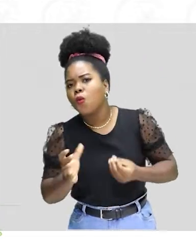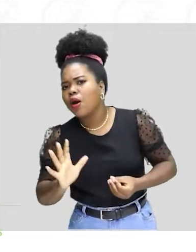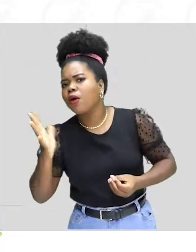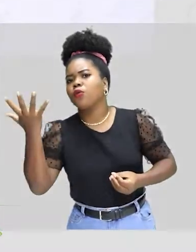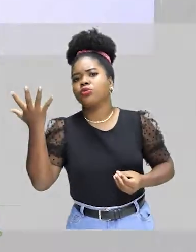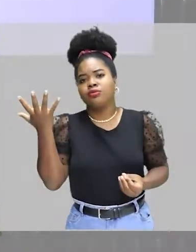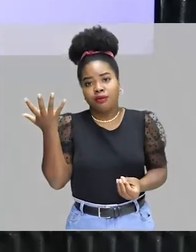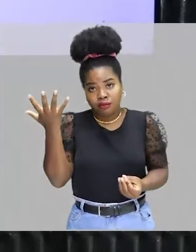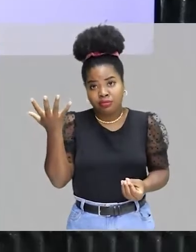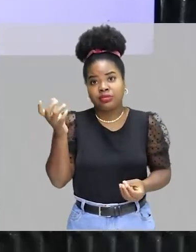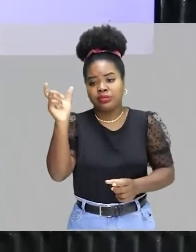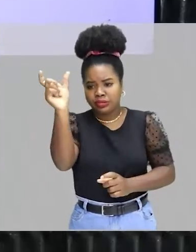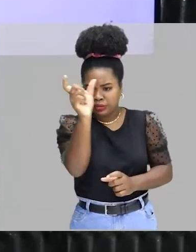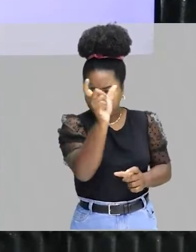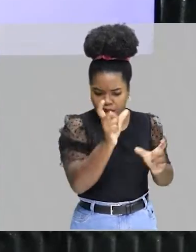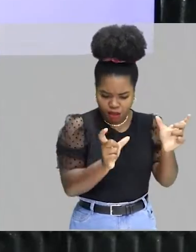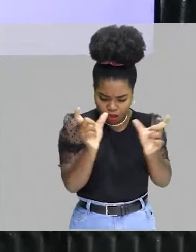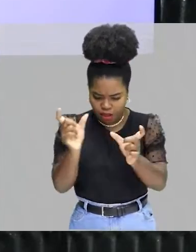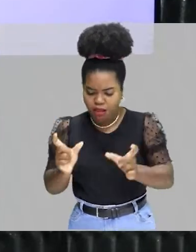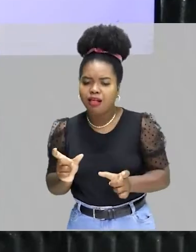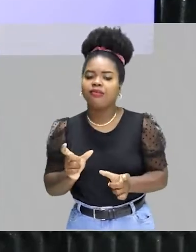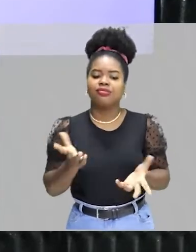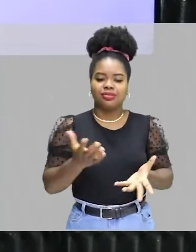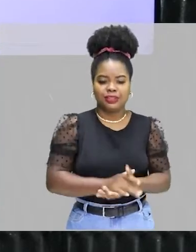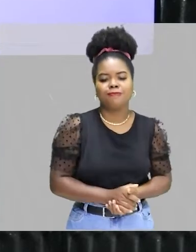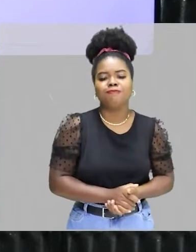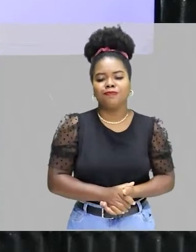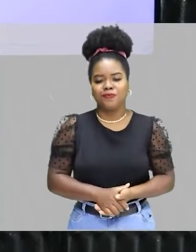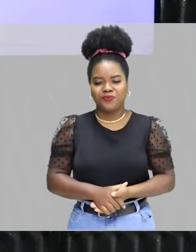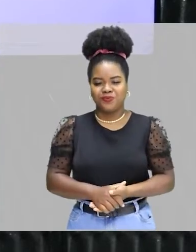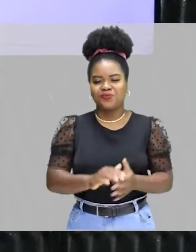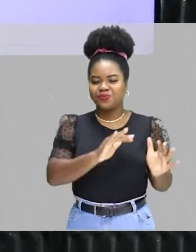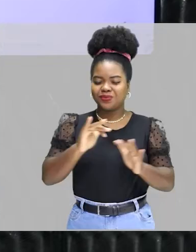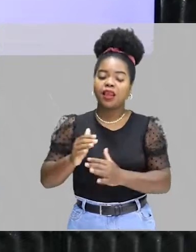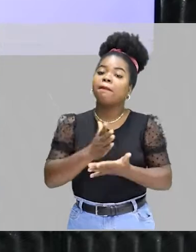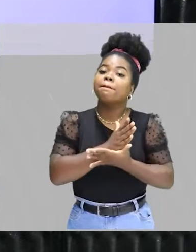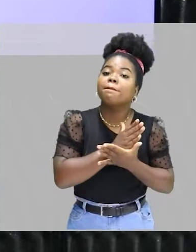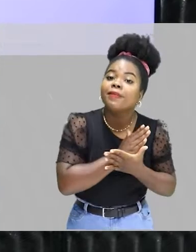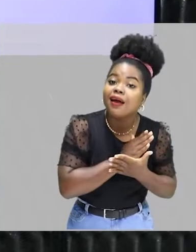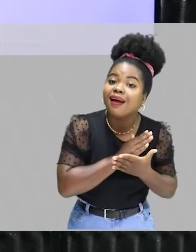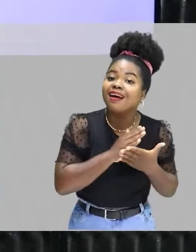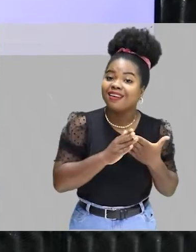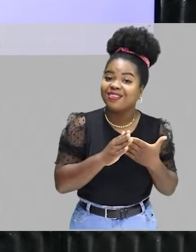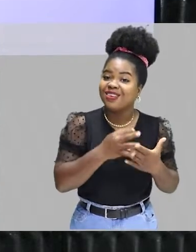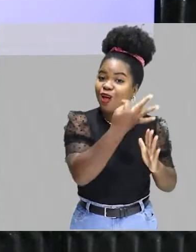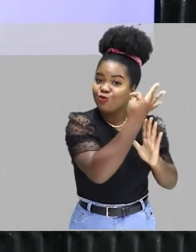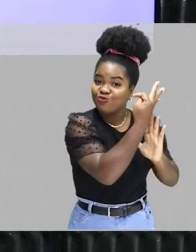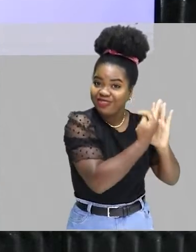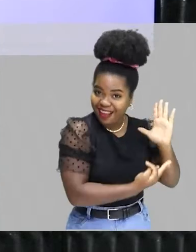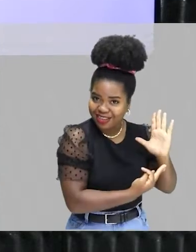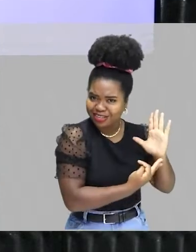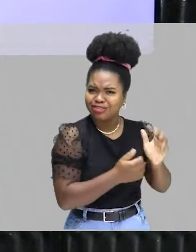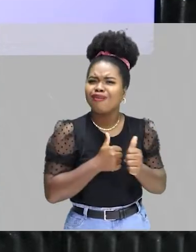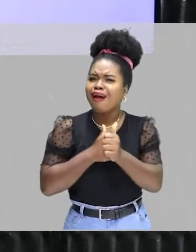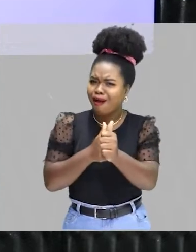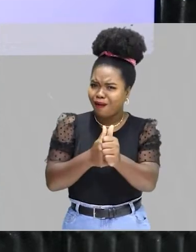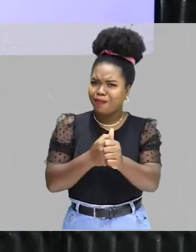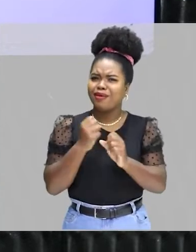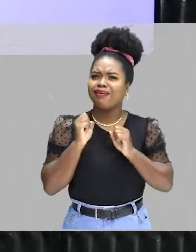os quais as palavras se formam. Derivação e composição. Para começar, um texto. Acompanhe